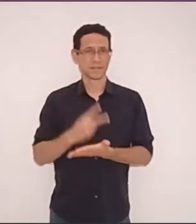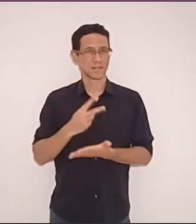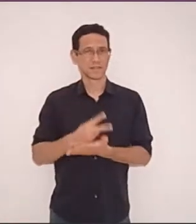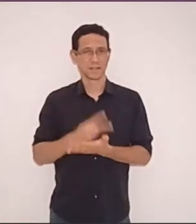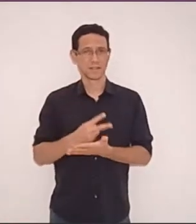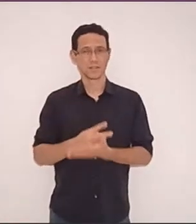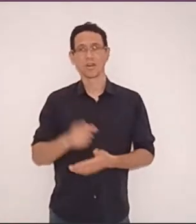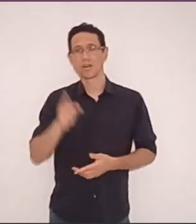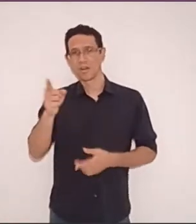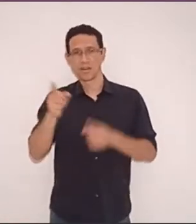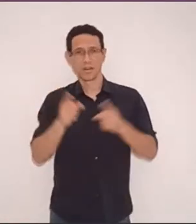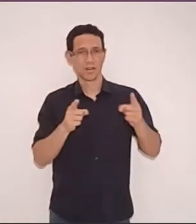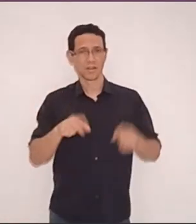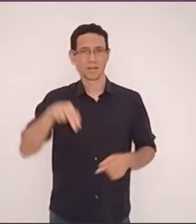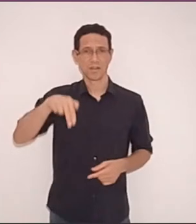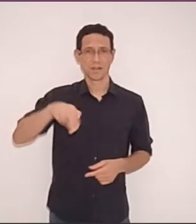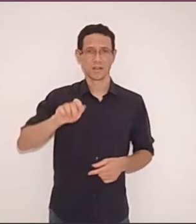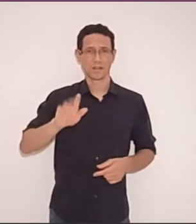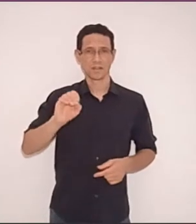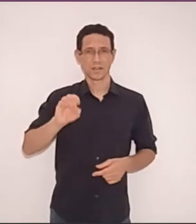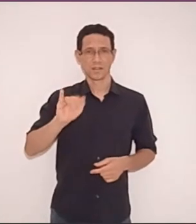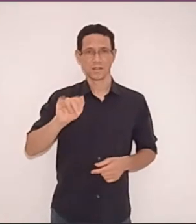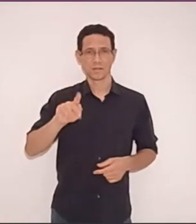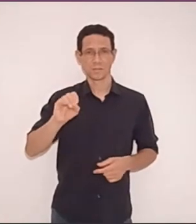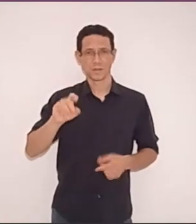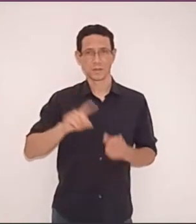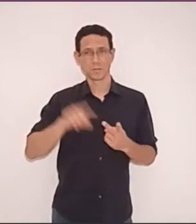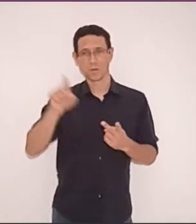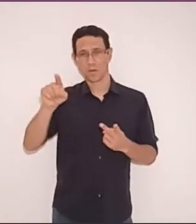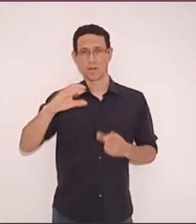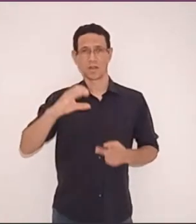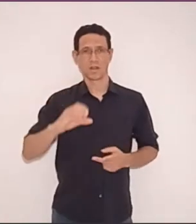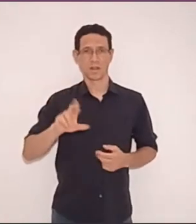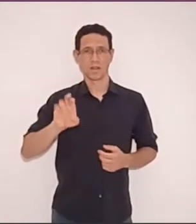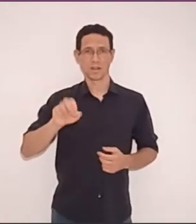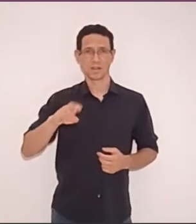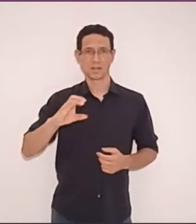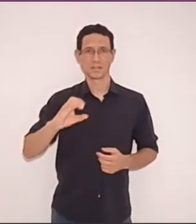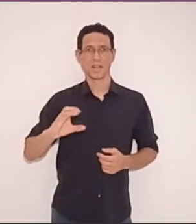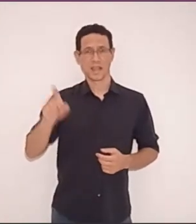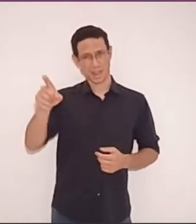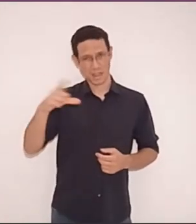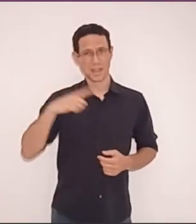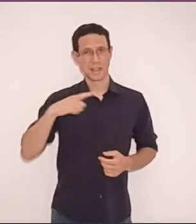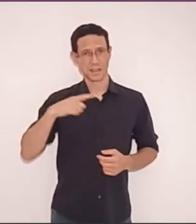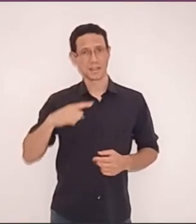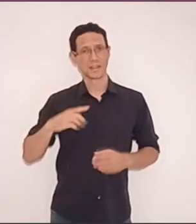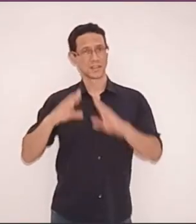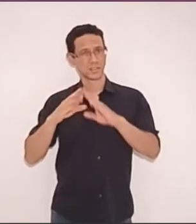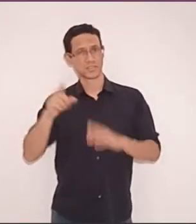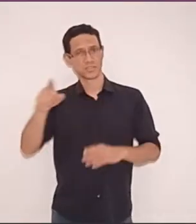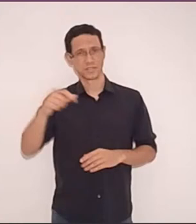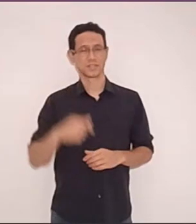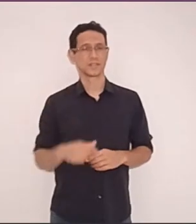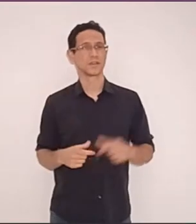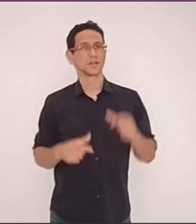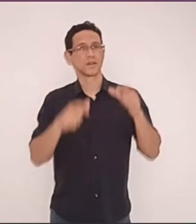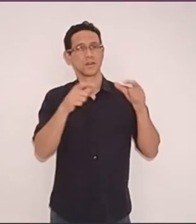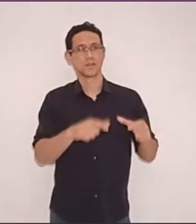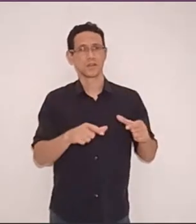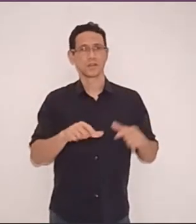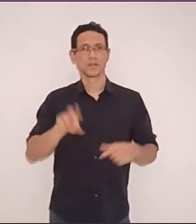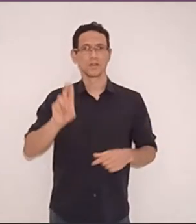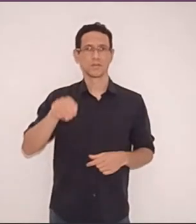lá na casa do nervosismo ela não o dedo Canario Será que mora que mora lá angústia aqui